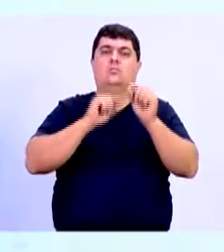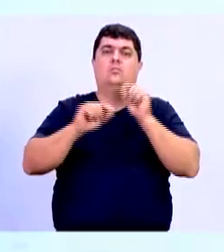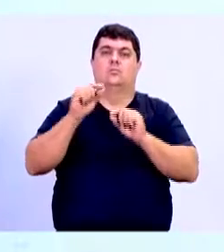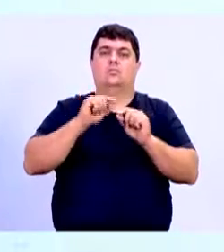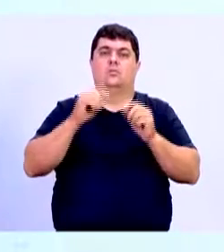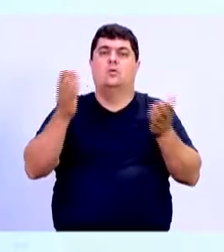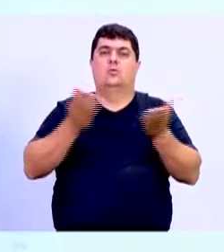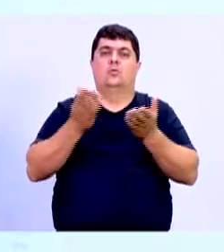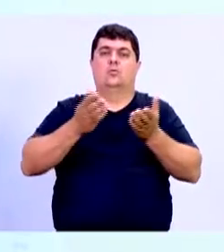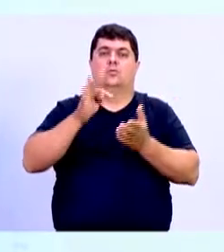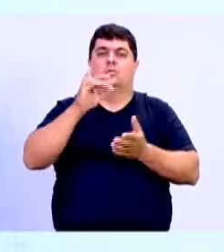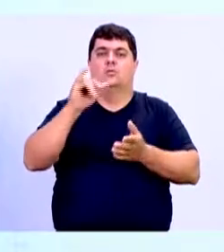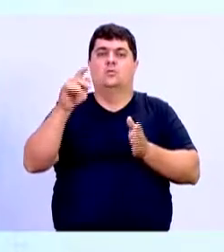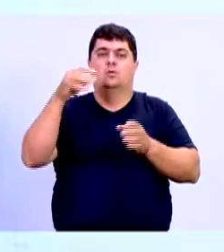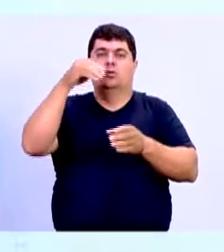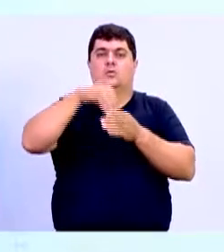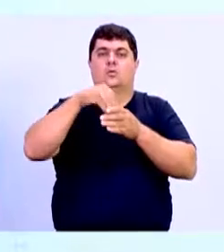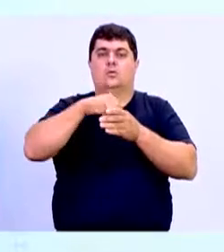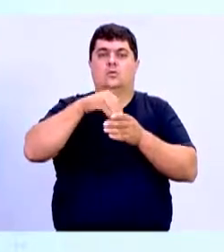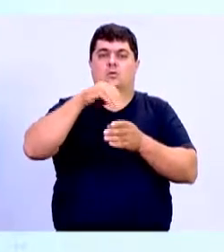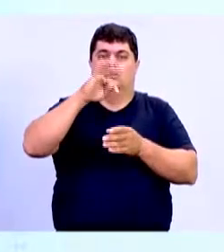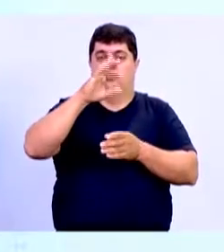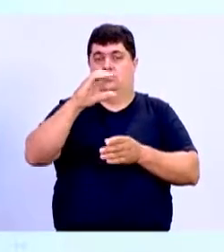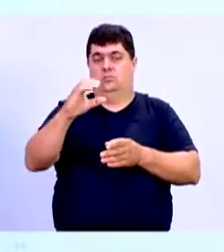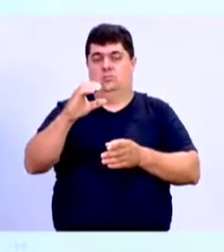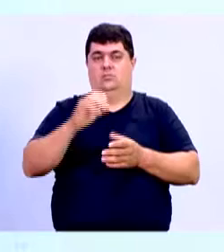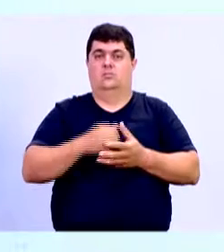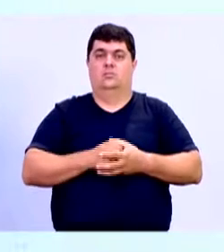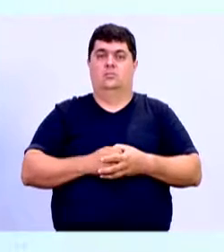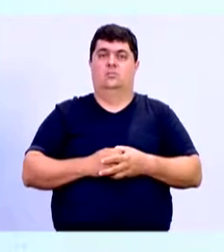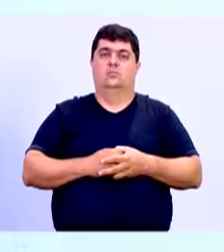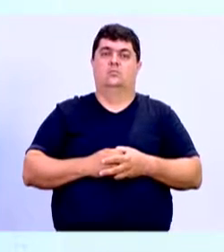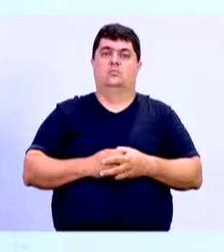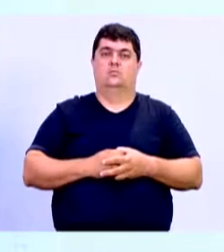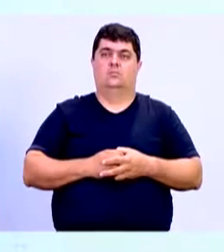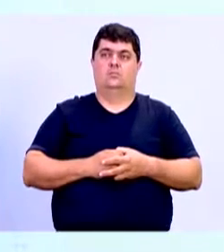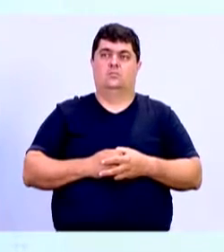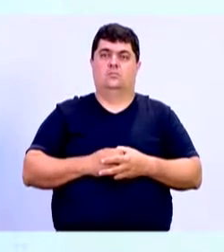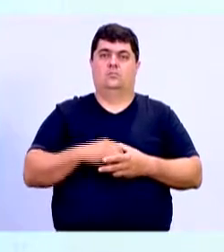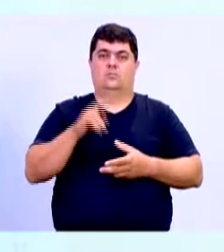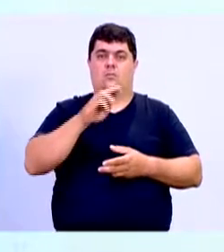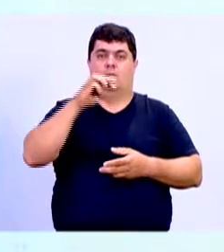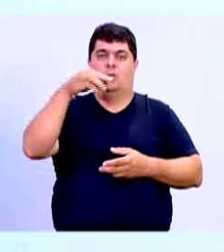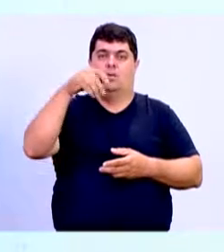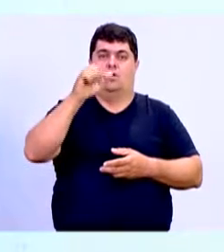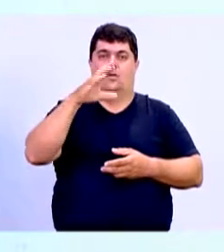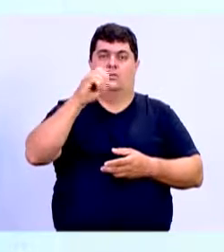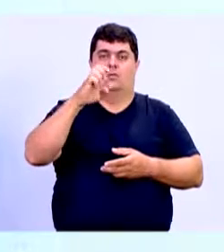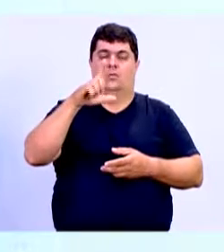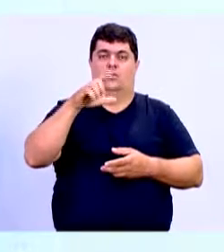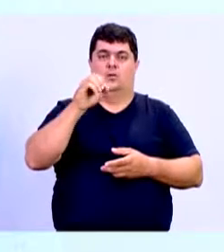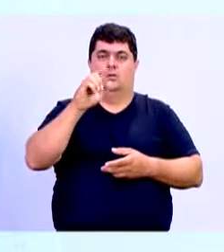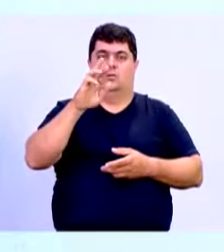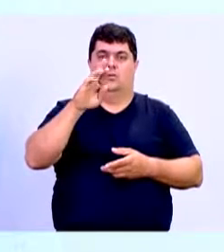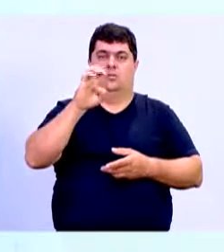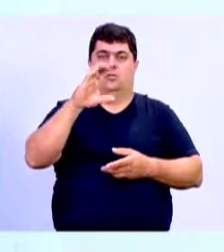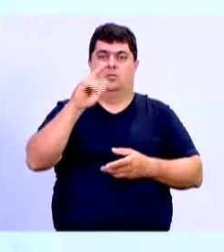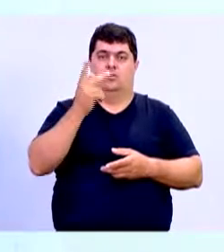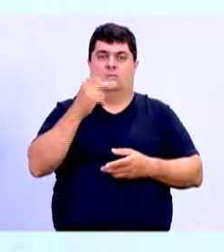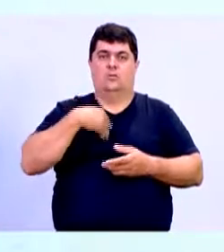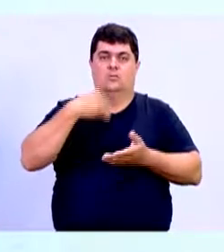há hoje na TI do Tribunal de Contas. O meu nome, como a professora falou, é Marcelo Resch. Eu sou